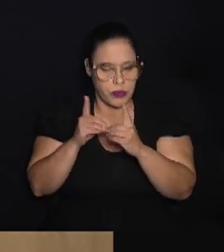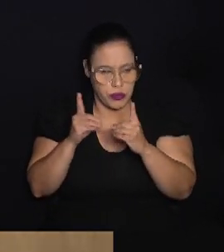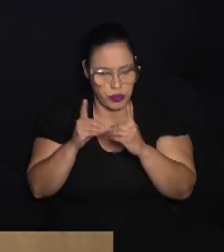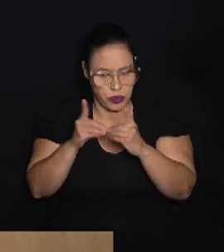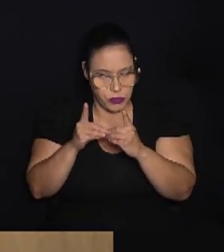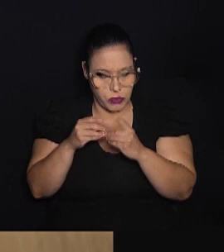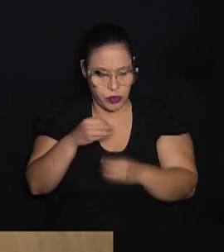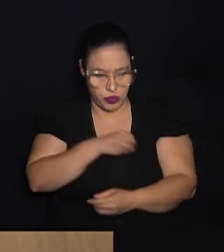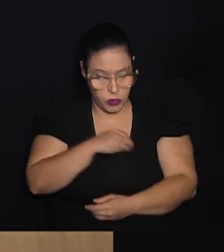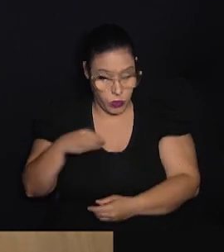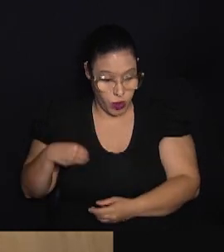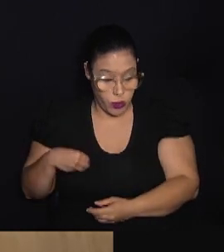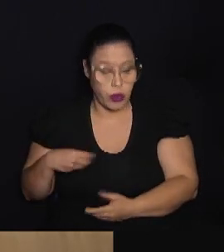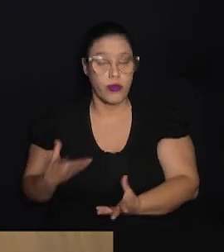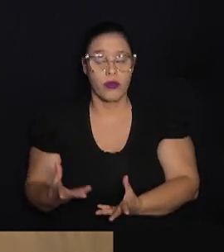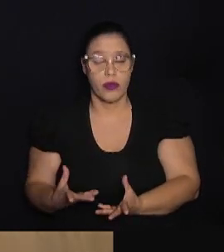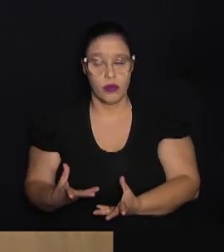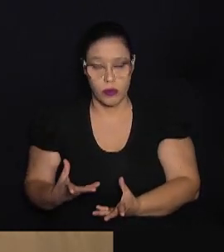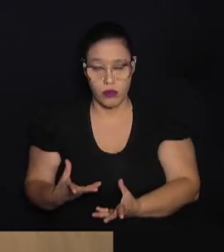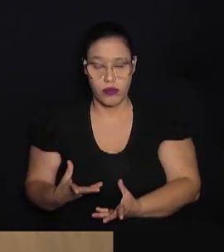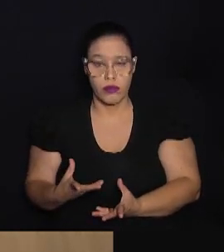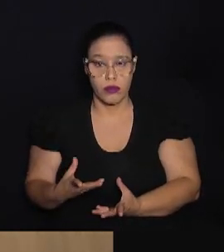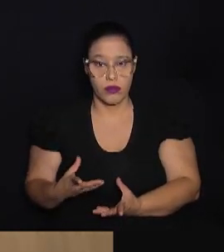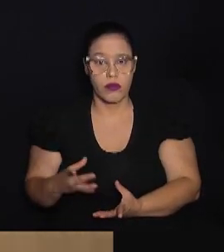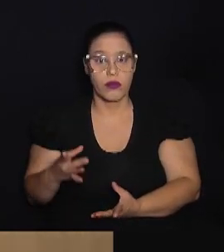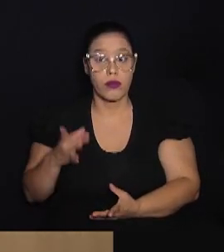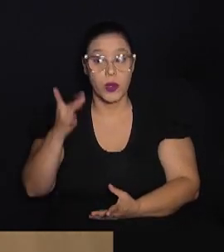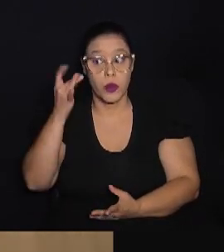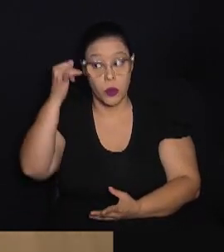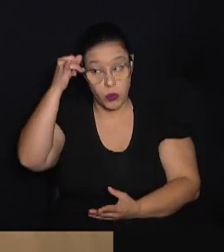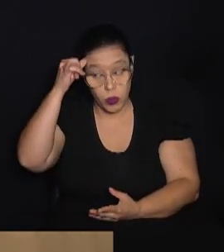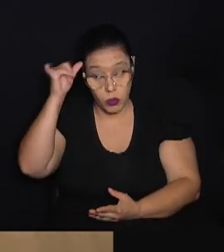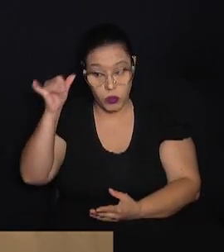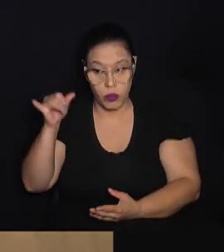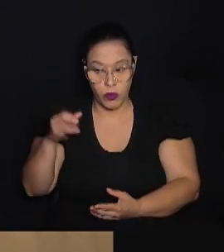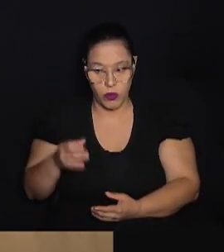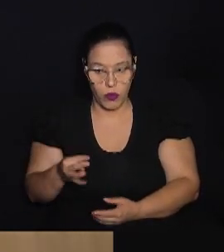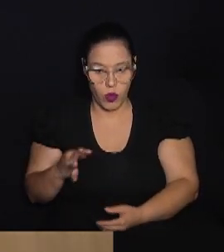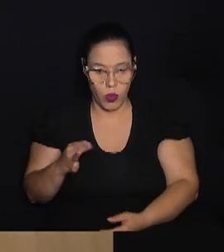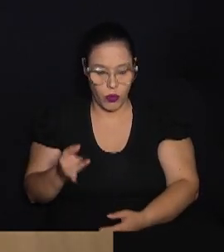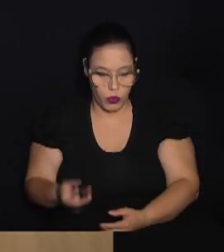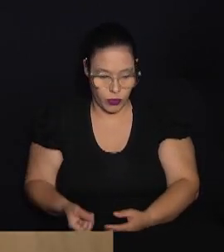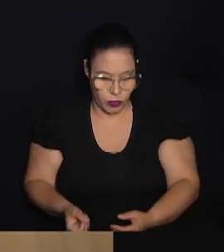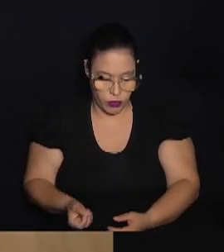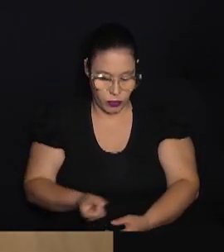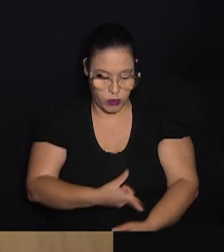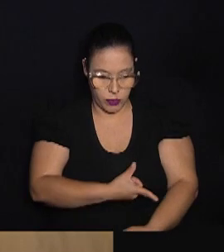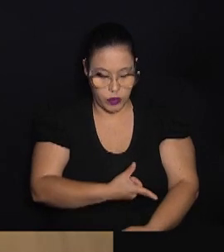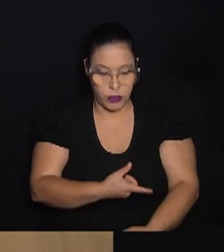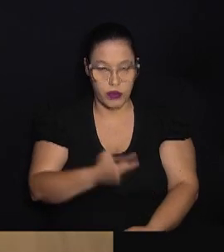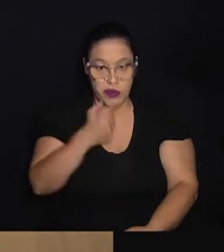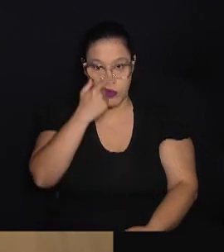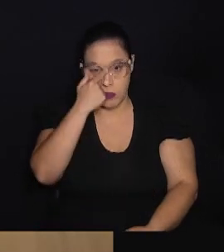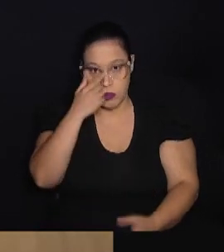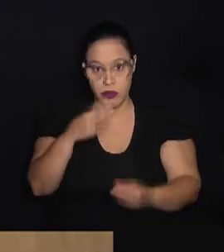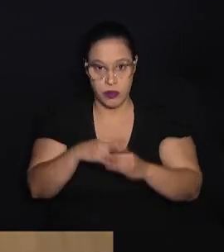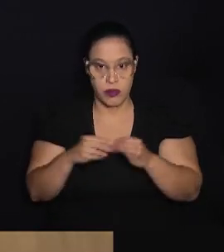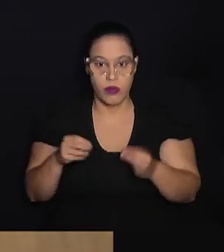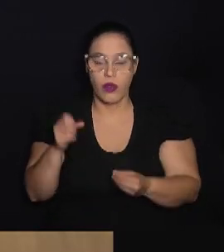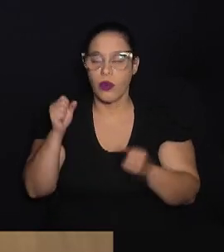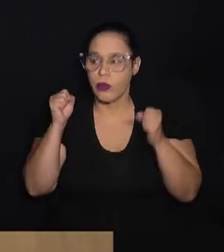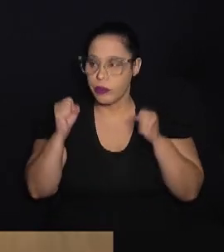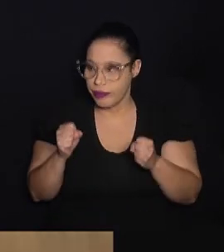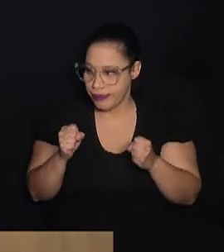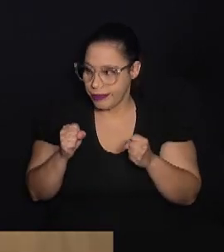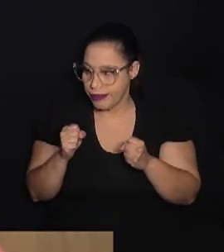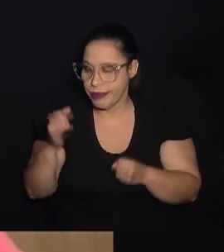seus exames de rotina, para que seja detectado um tumor mais inicial com maior possibilidade de cura. E o ideal, como você falou,